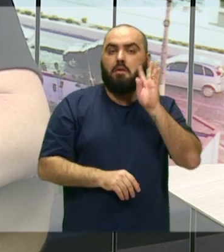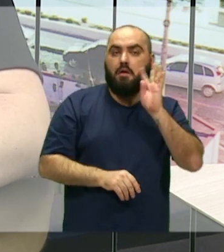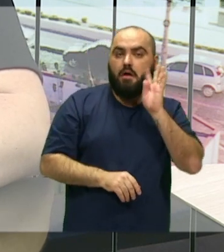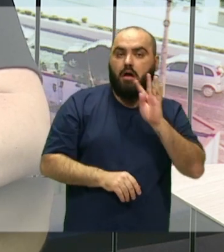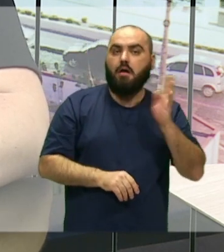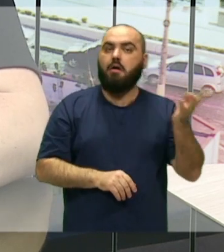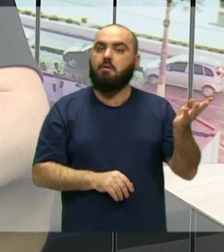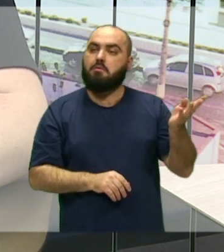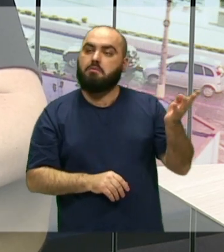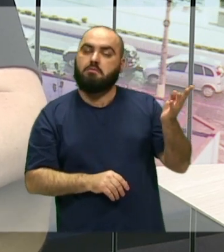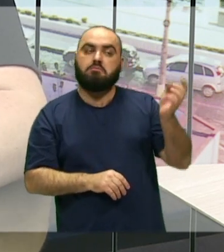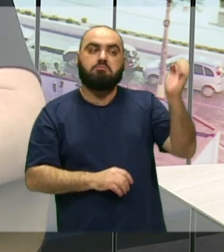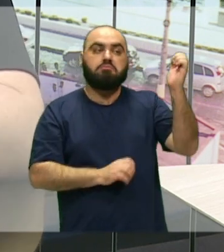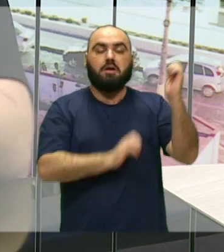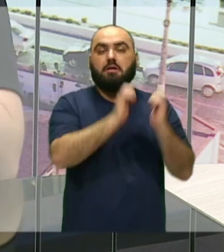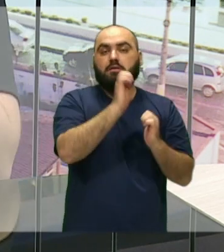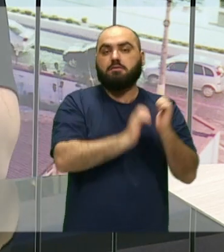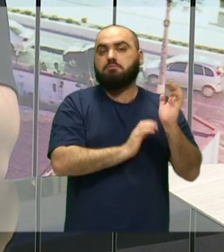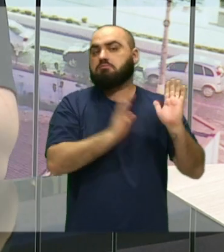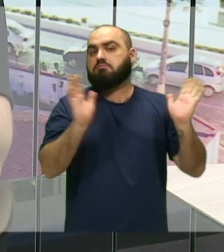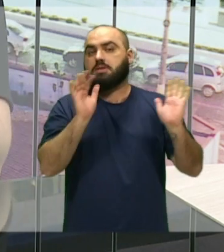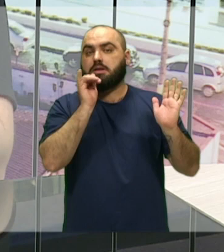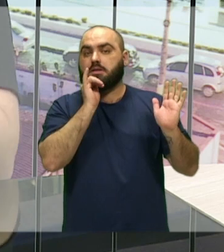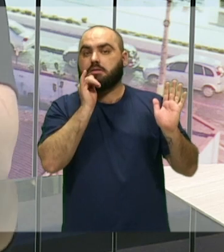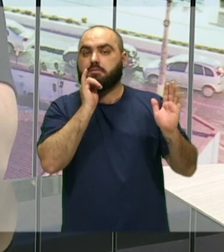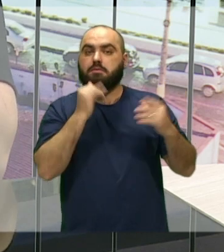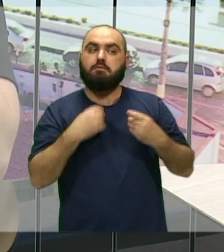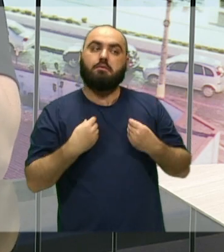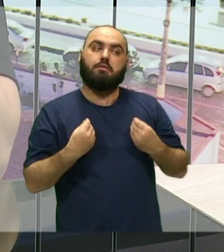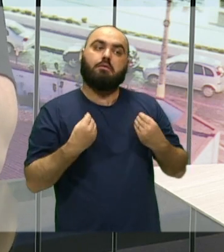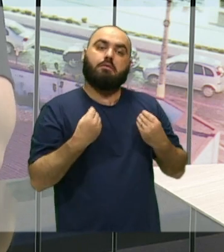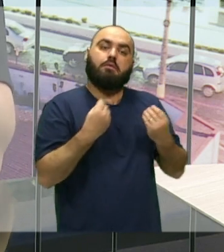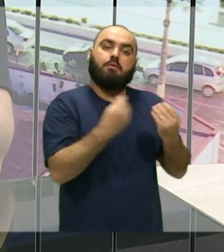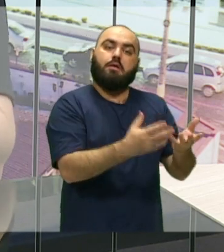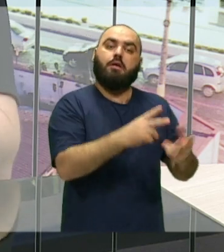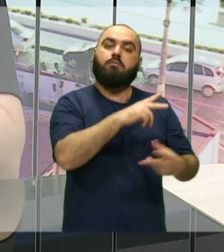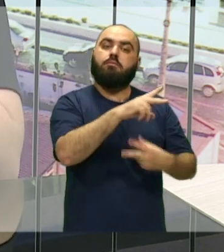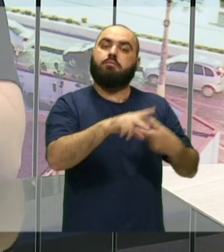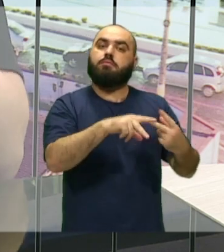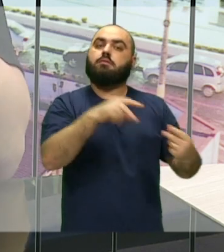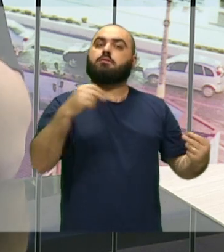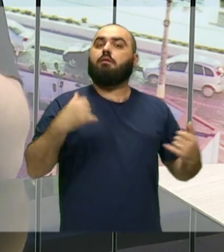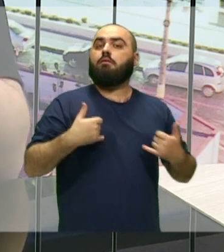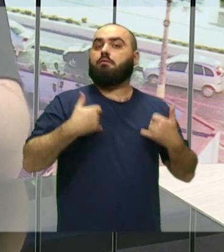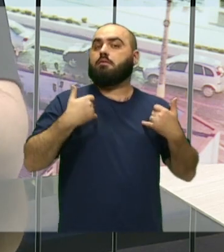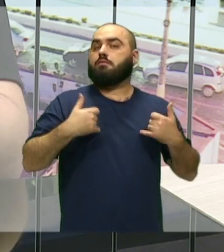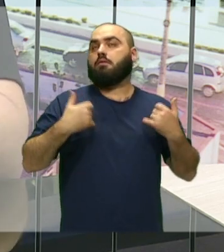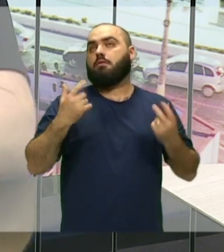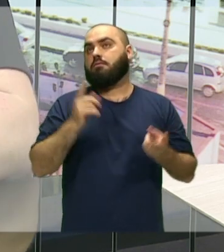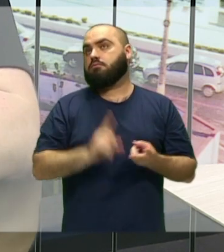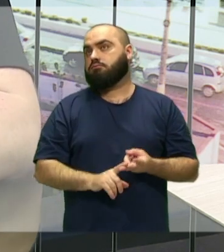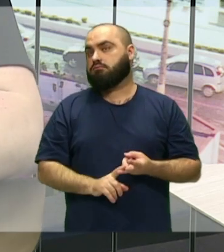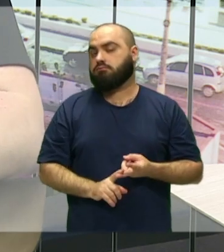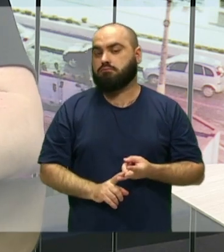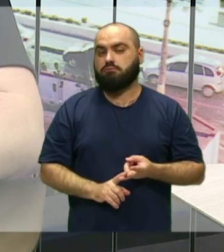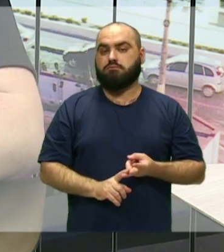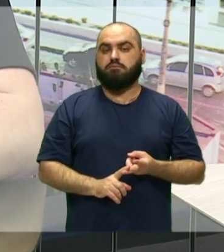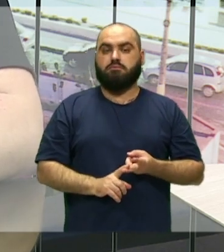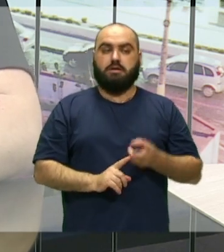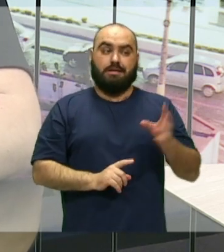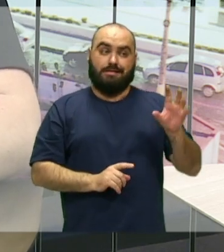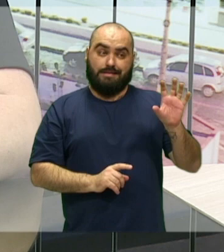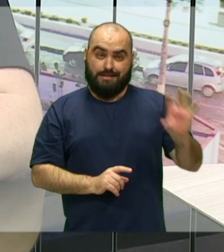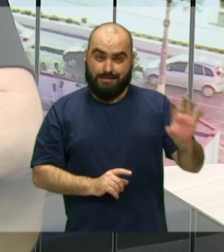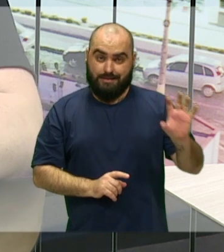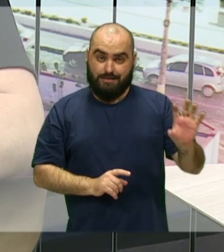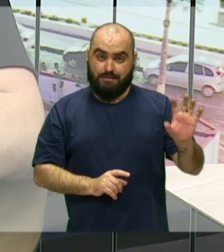empresa por exemplo Ah eu vou dar um Mimo um presente de aniversário um é esse tipo